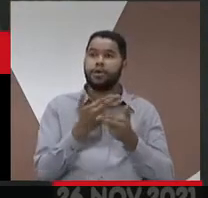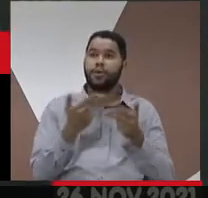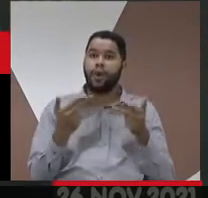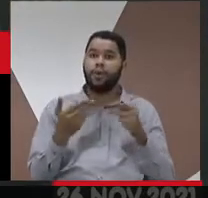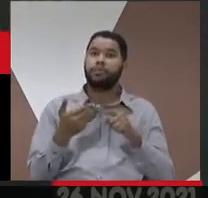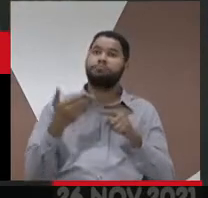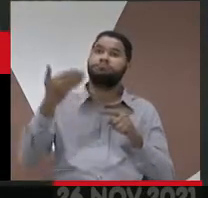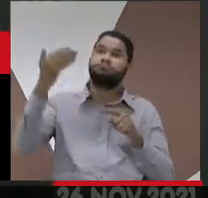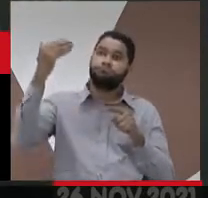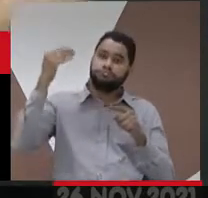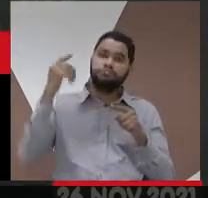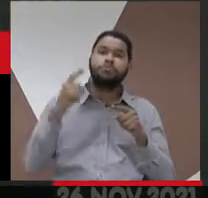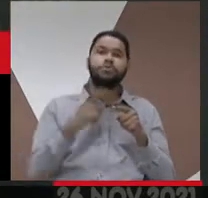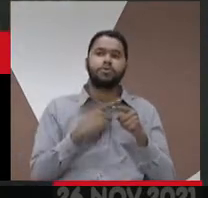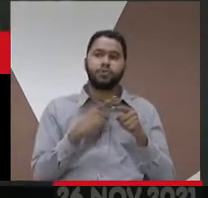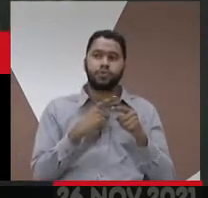tinha